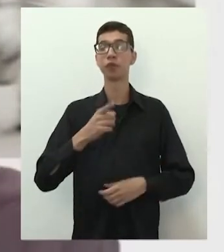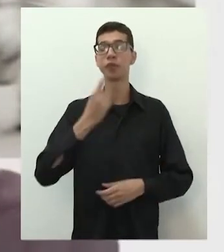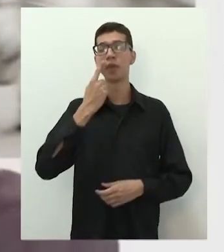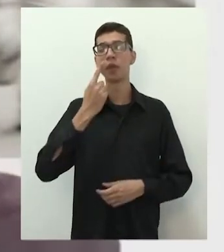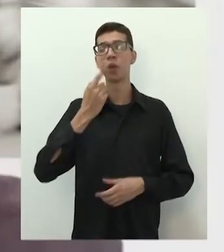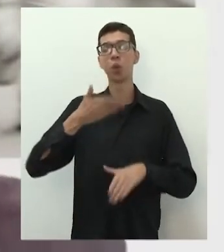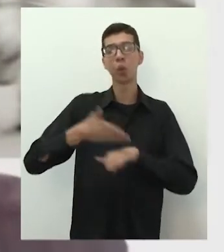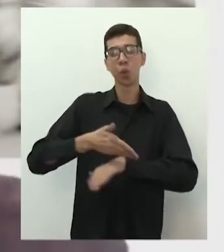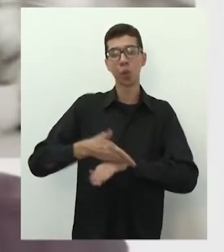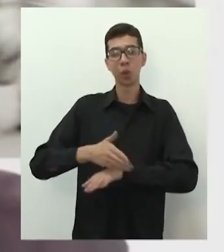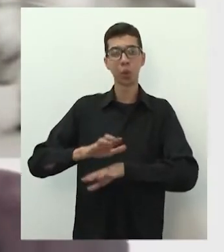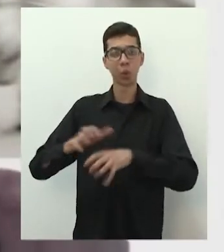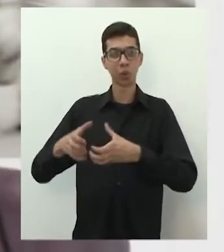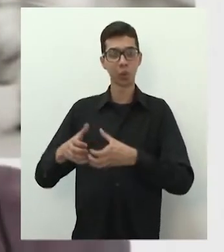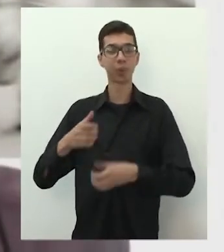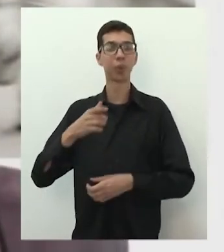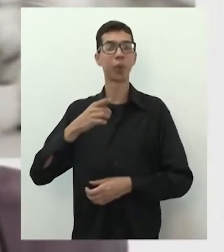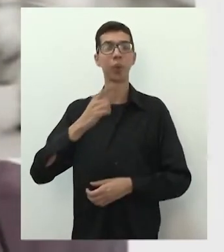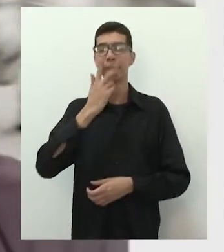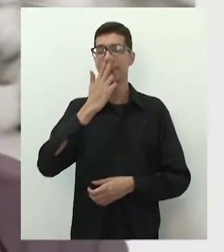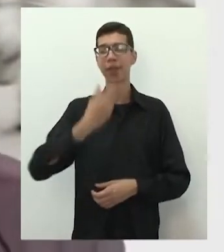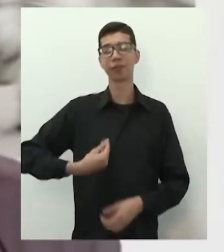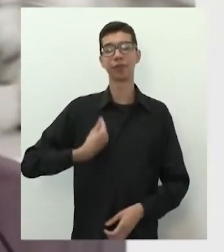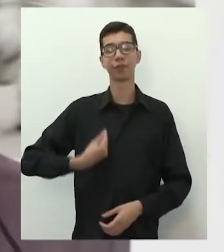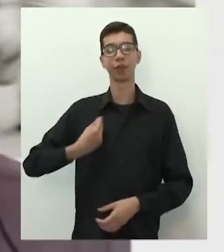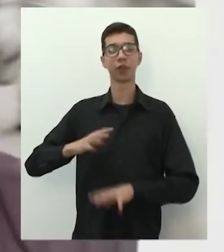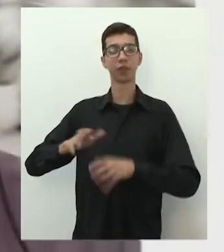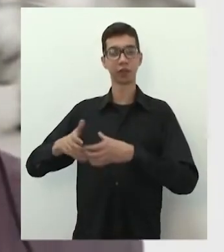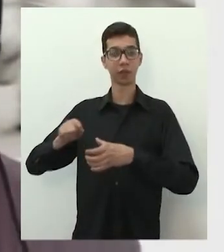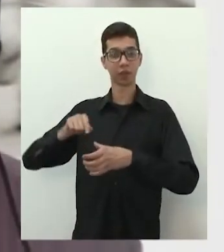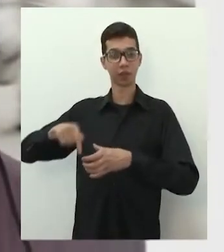são todos educadores, que é assustador o beribecking,